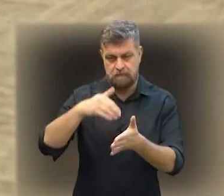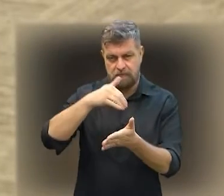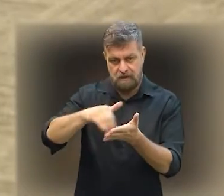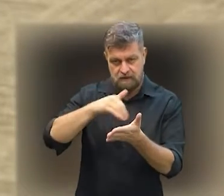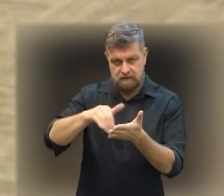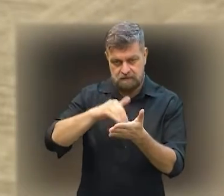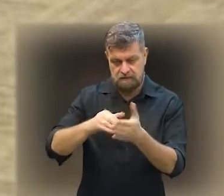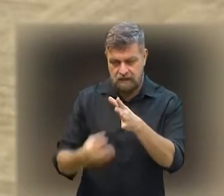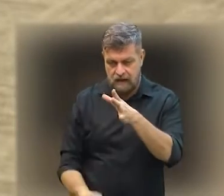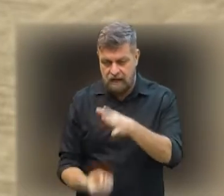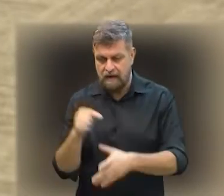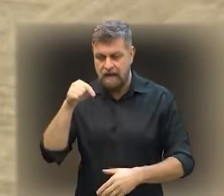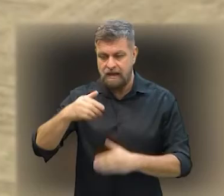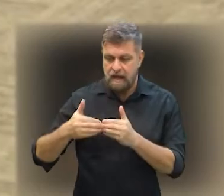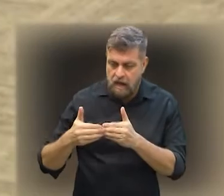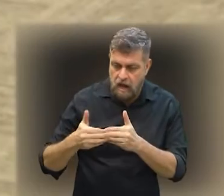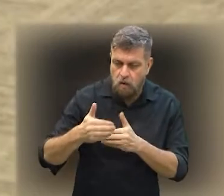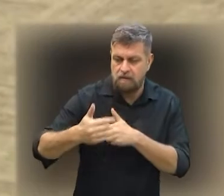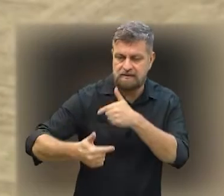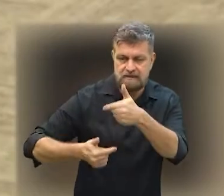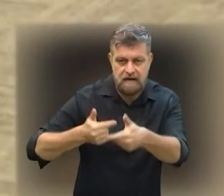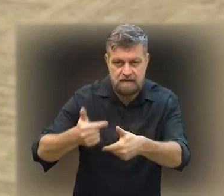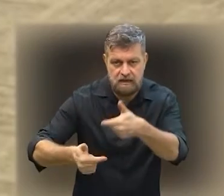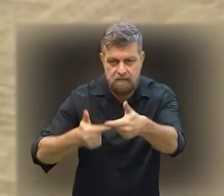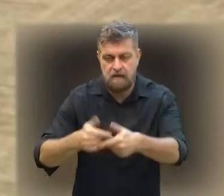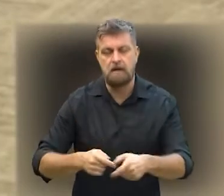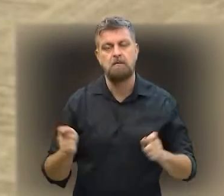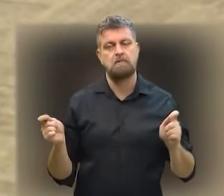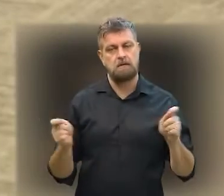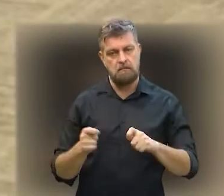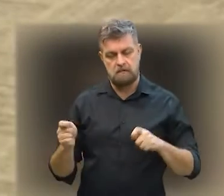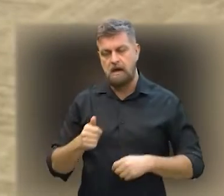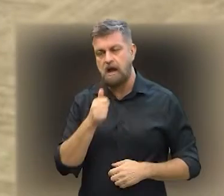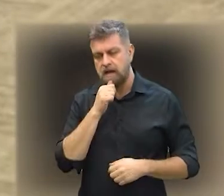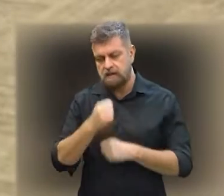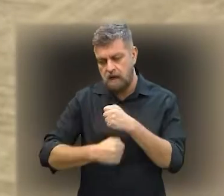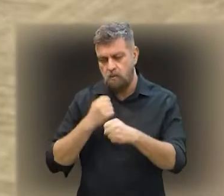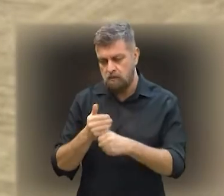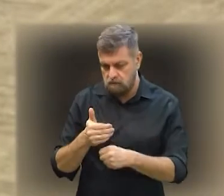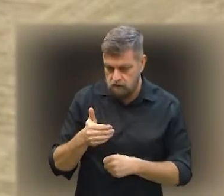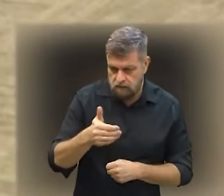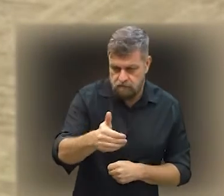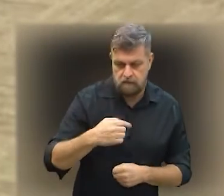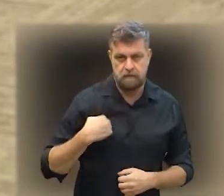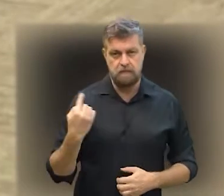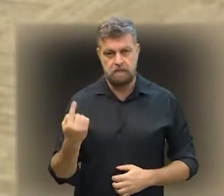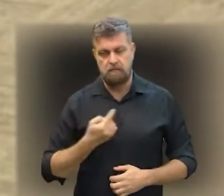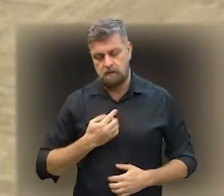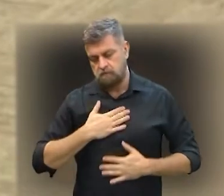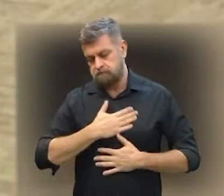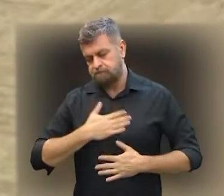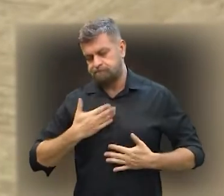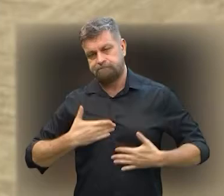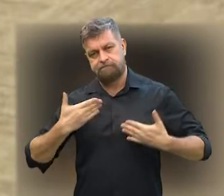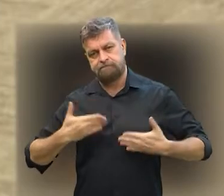critérios da própria Secretaria, estabelecer e iniciar esse trabalho. Então, existe a possibilidade ainda para o ano que vem, e isso a gente está muito animado para